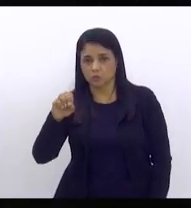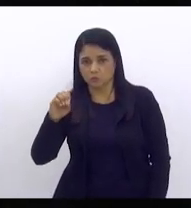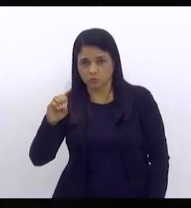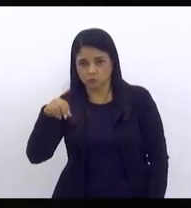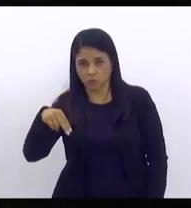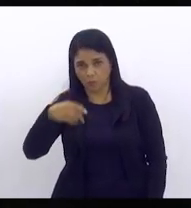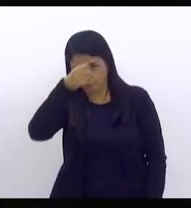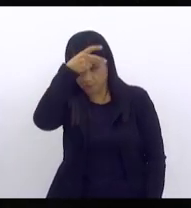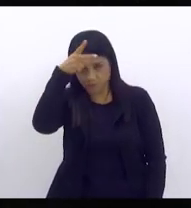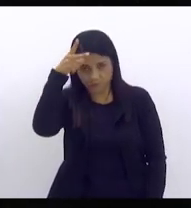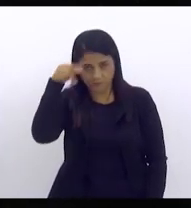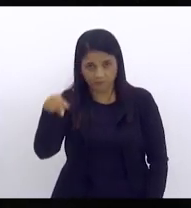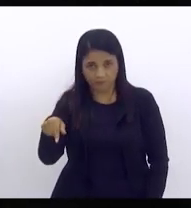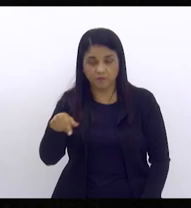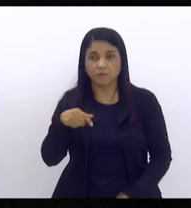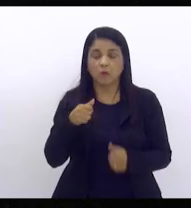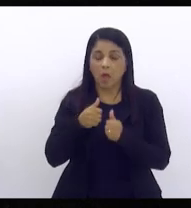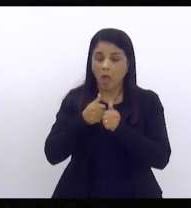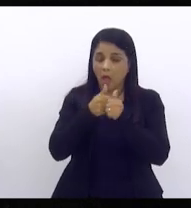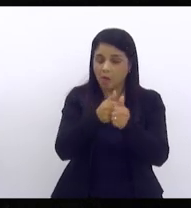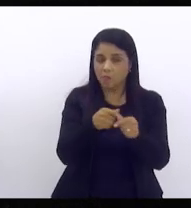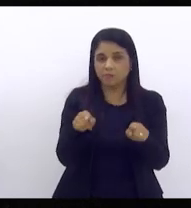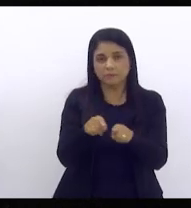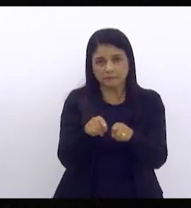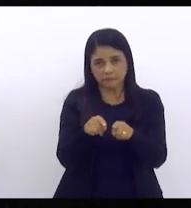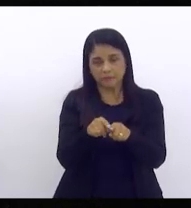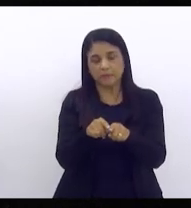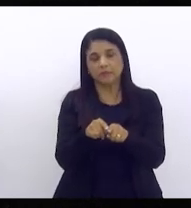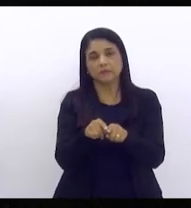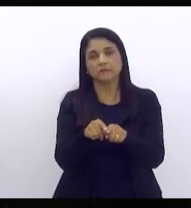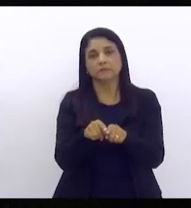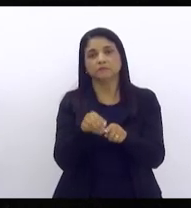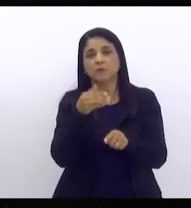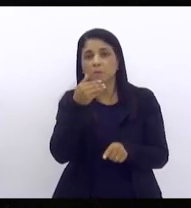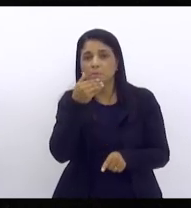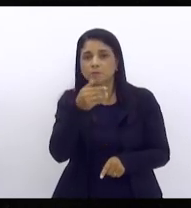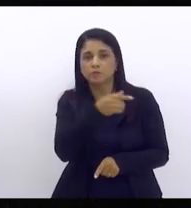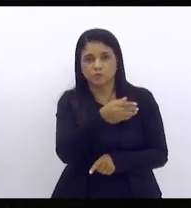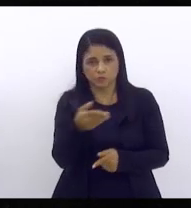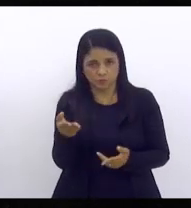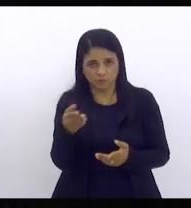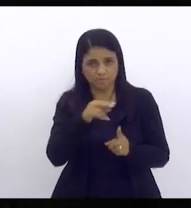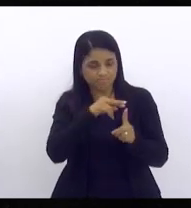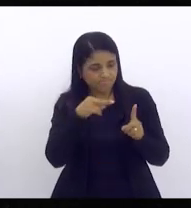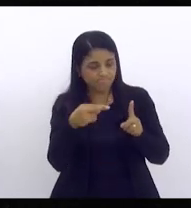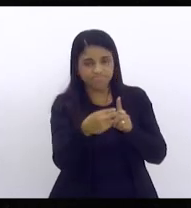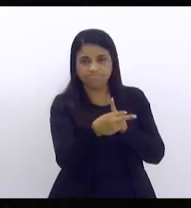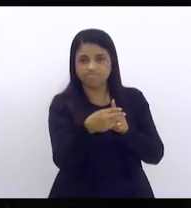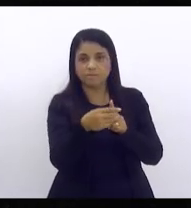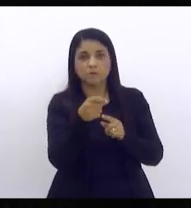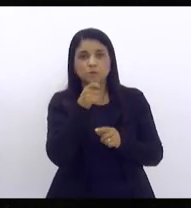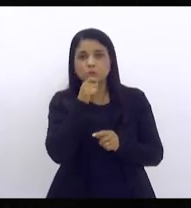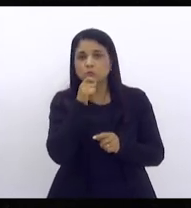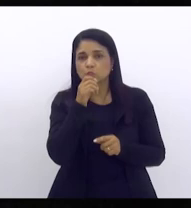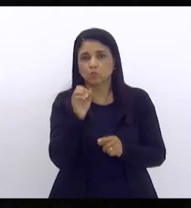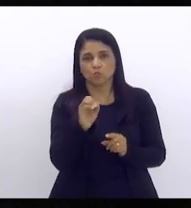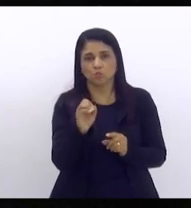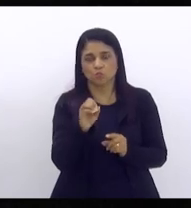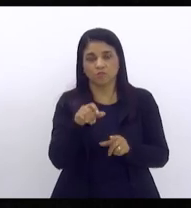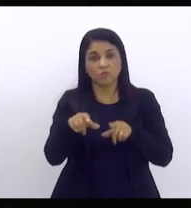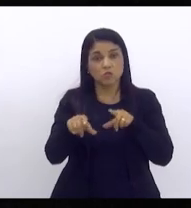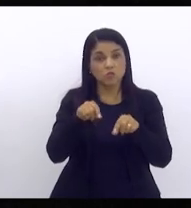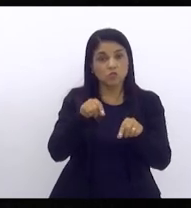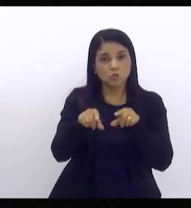aqui, estarei também acompanhando e fazendo esse pedido do ponto de vista de que não tenhamos